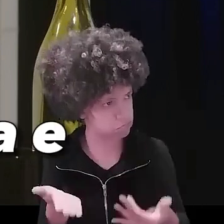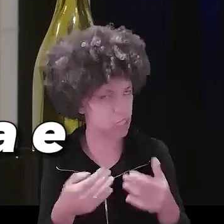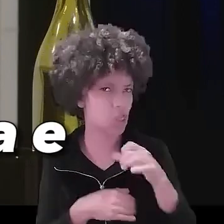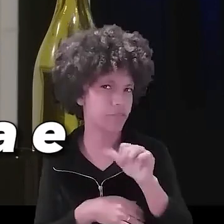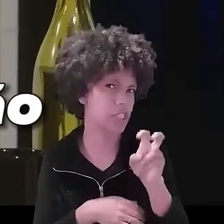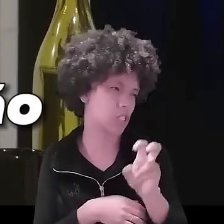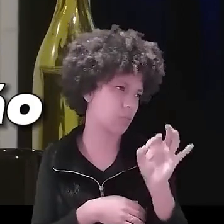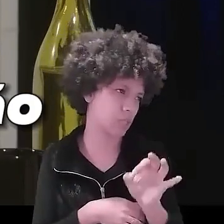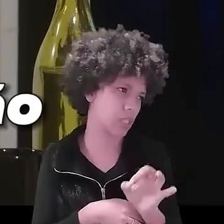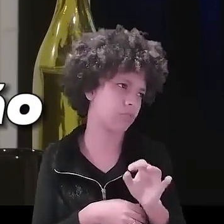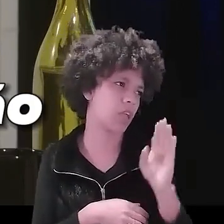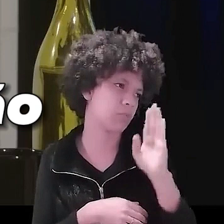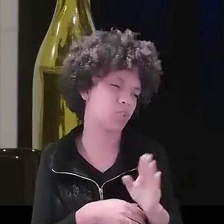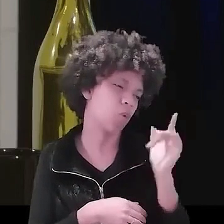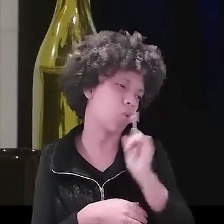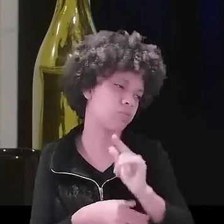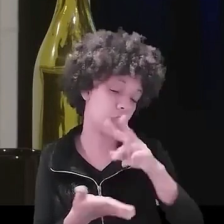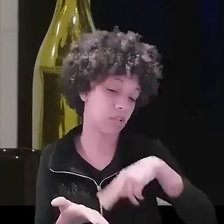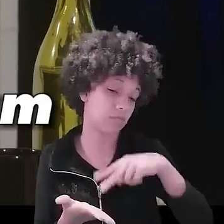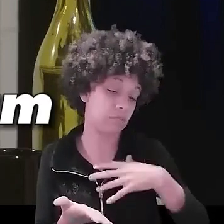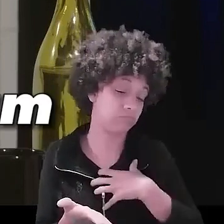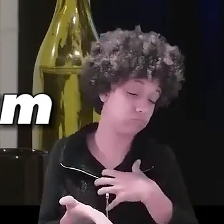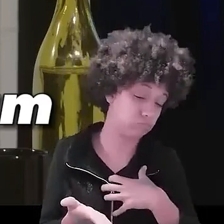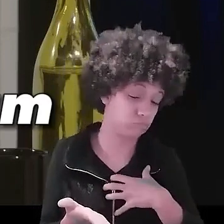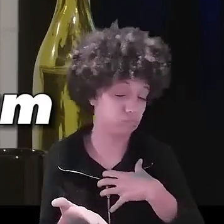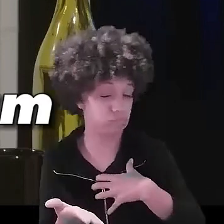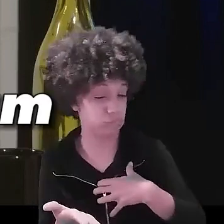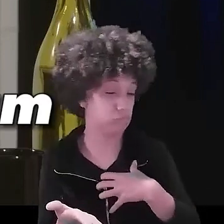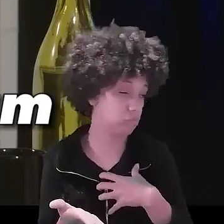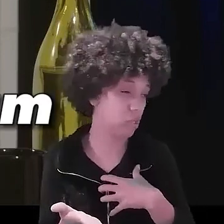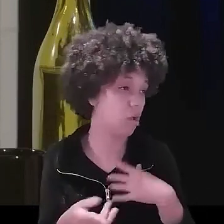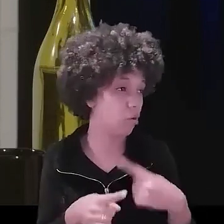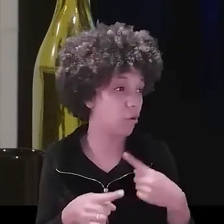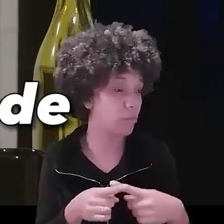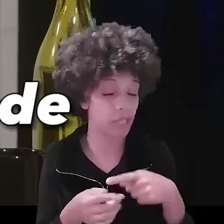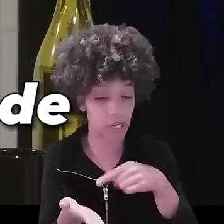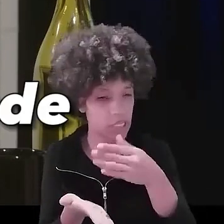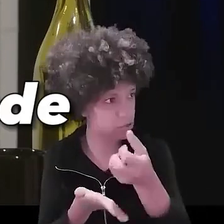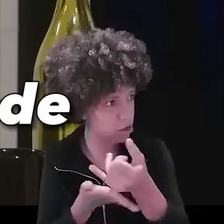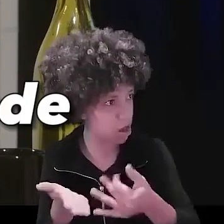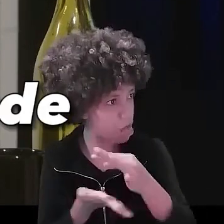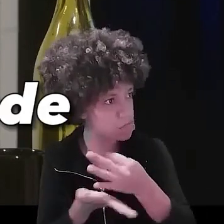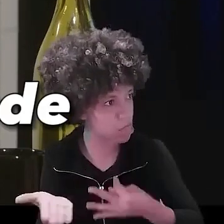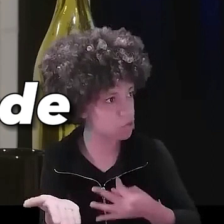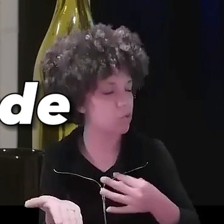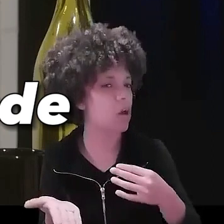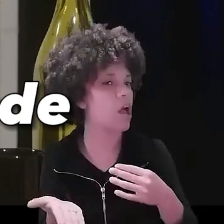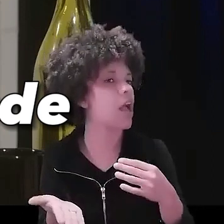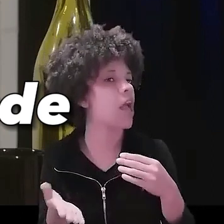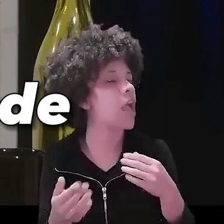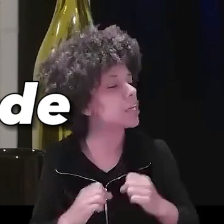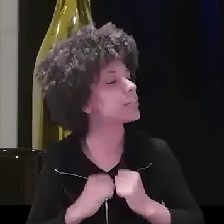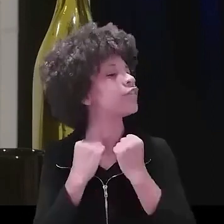que eu acredito que 95% da população brasileira não conseguiria ler sem passar meio mal e dar um embrulho no estômago. Porque nesse livro ele defende